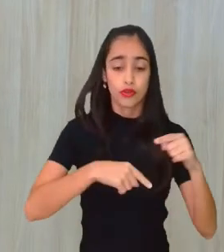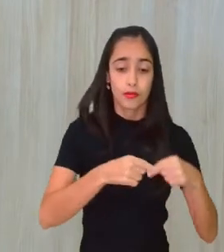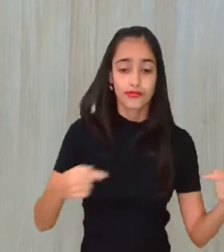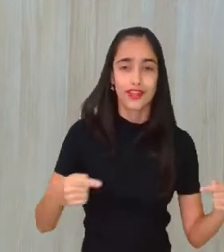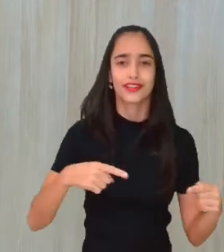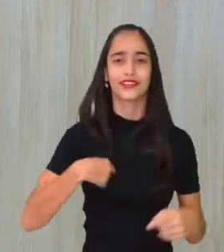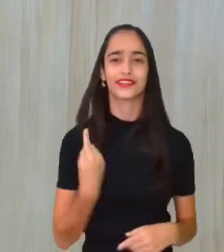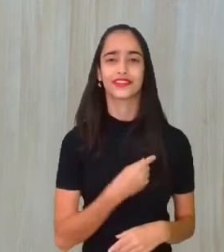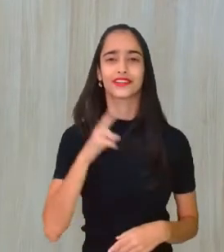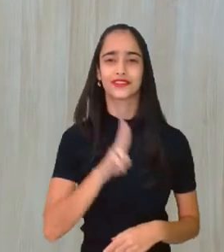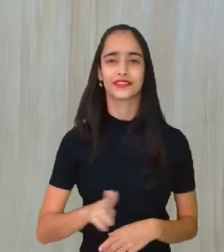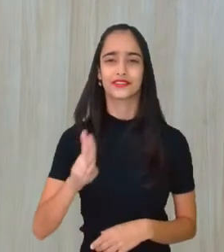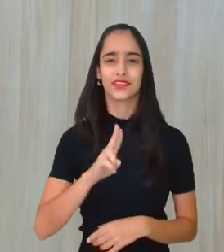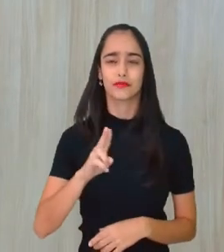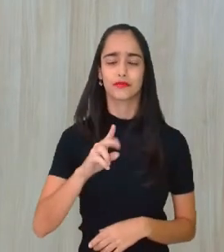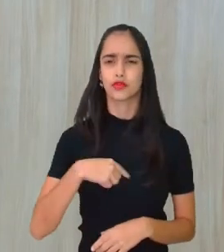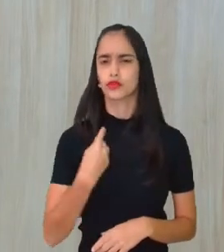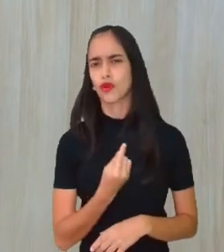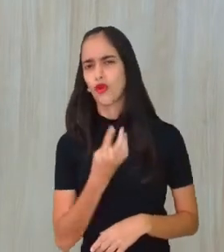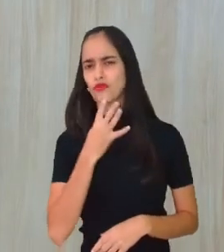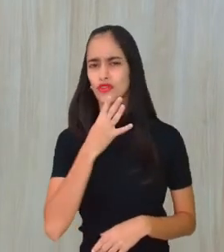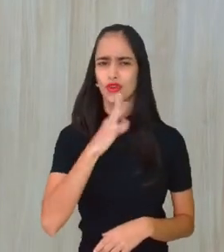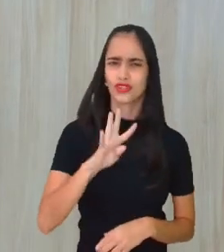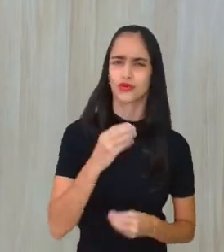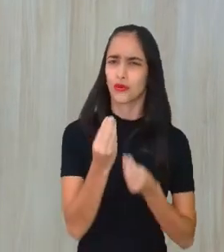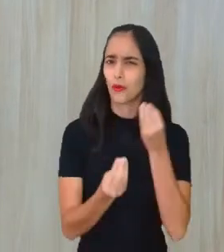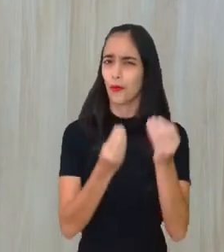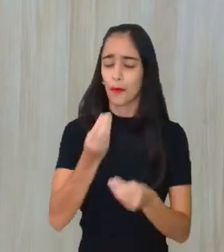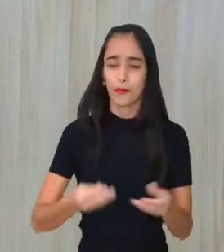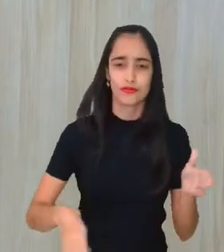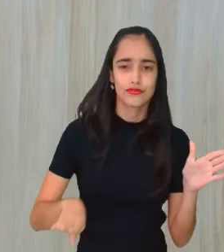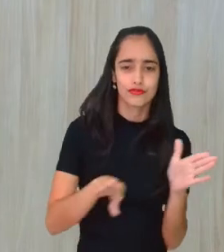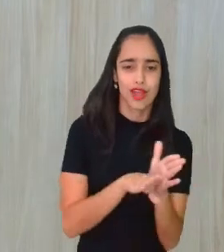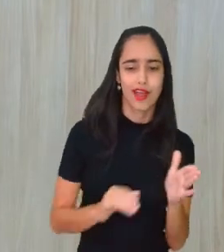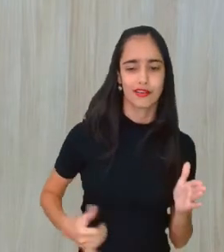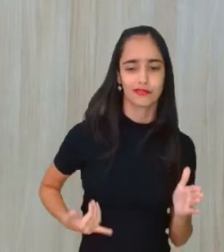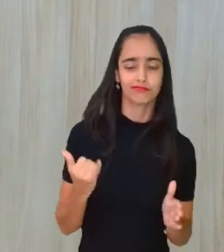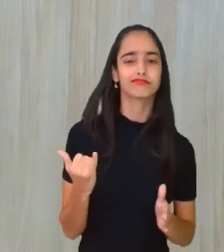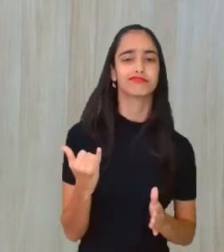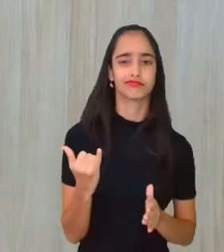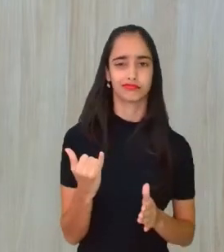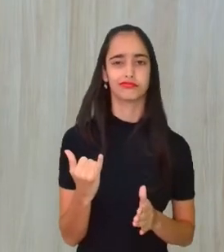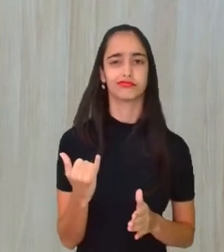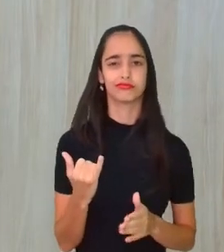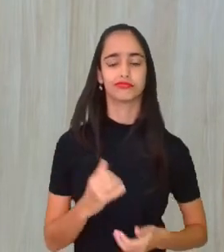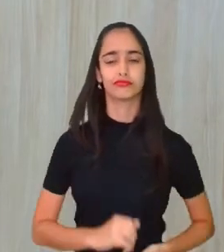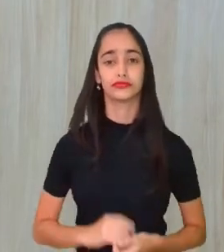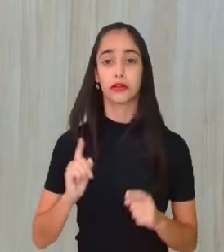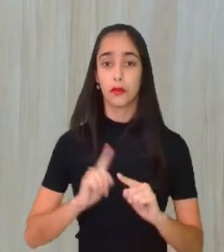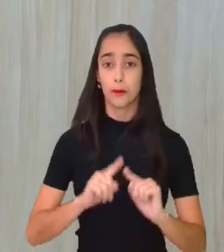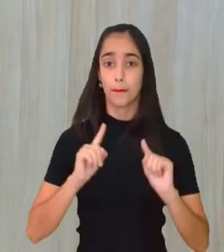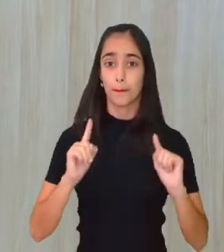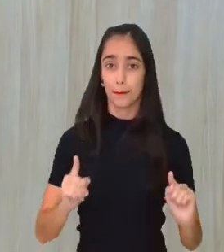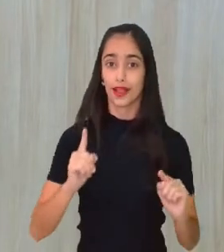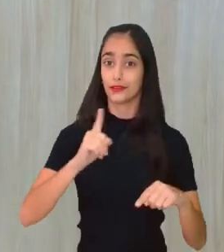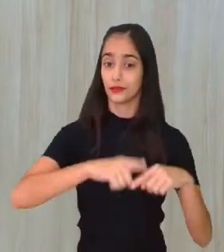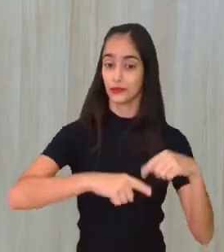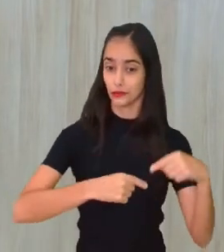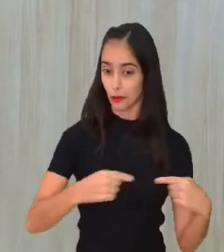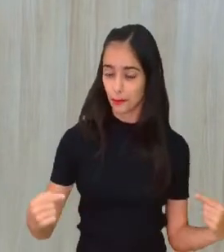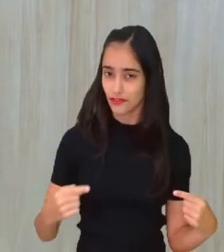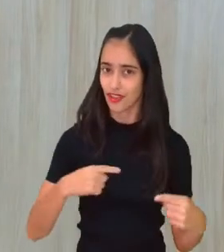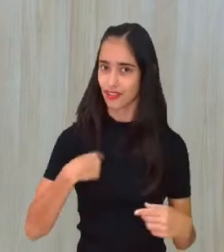utilizamos. A gente nem conhece como é que chega na nossa residência essa corrente elétrica, esse circuito, essa eletricidade, mas nos objetos